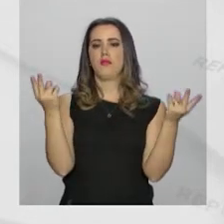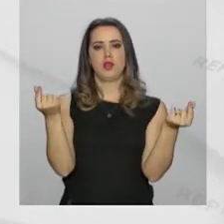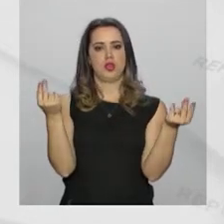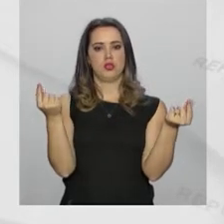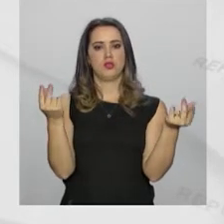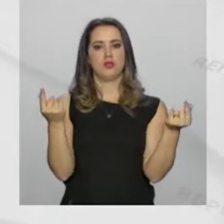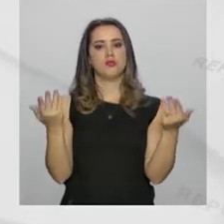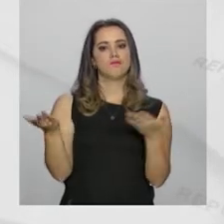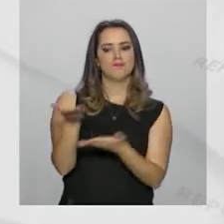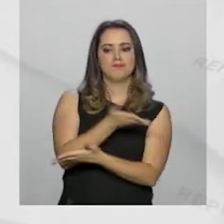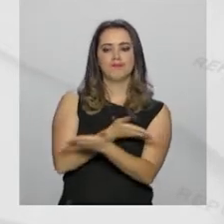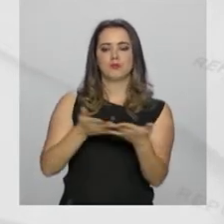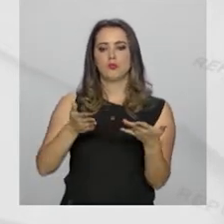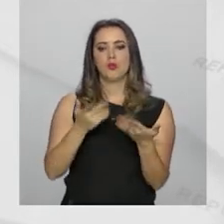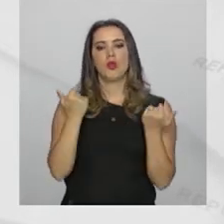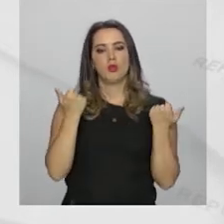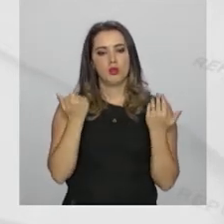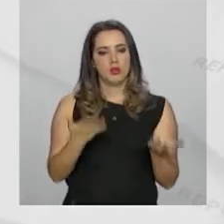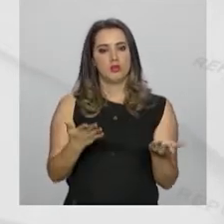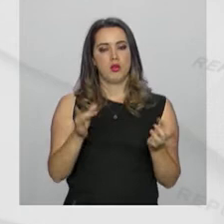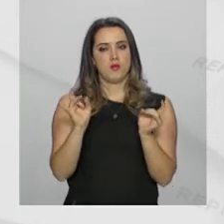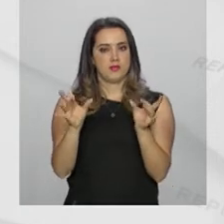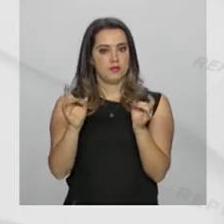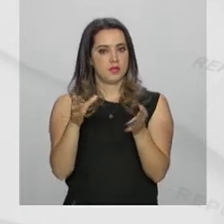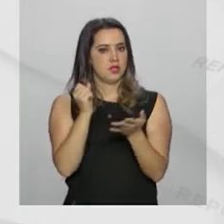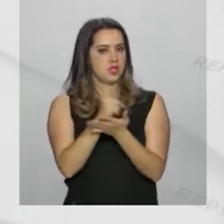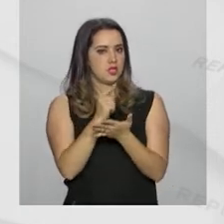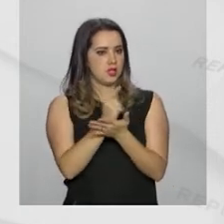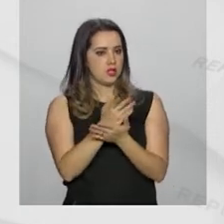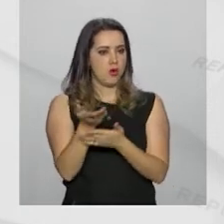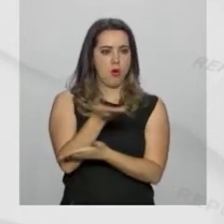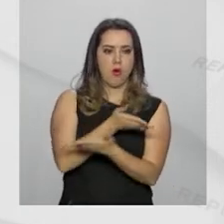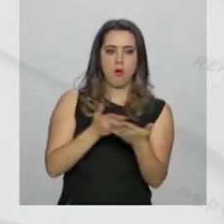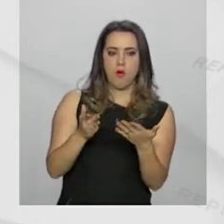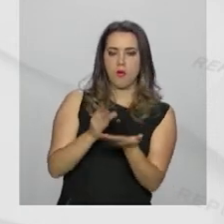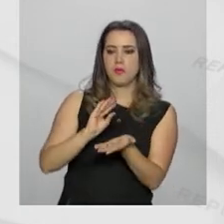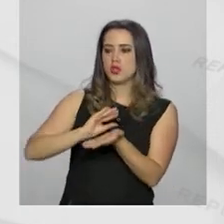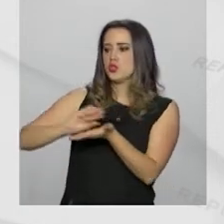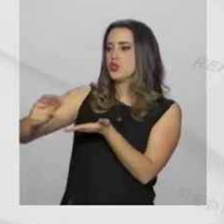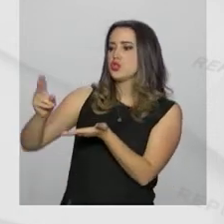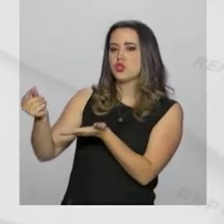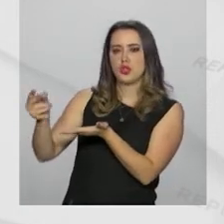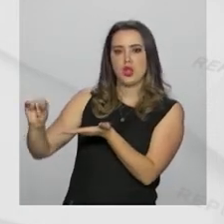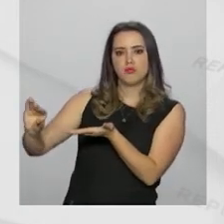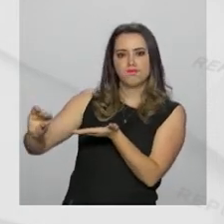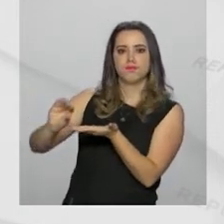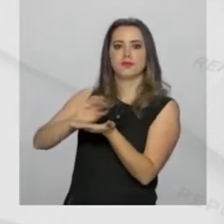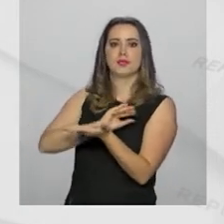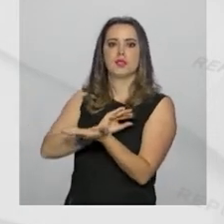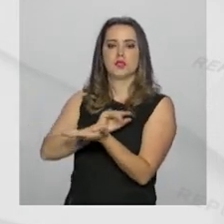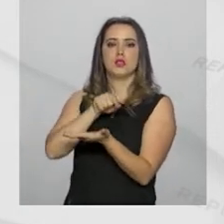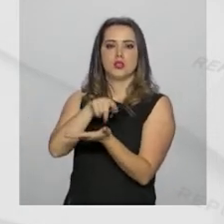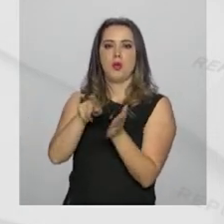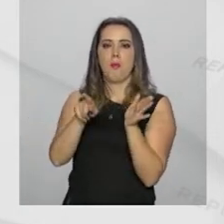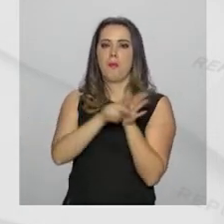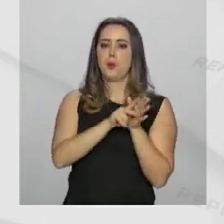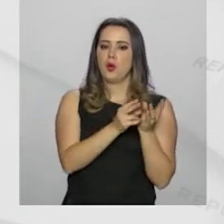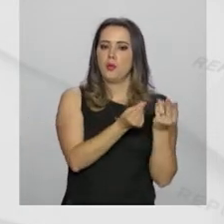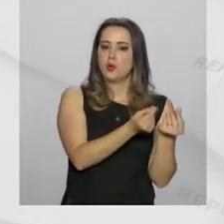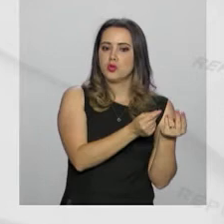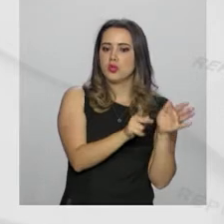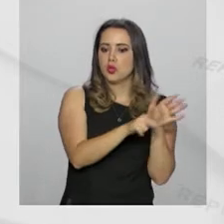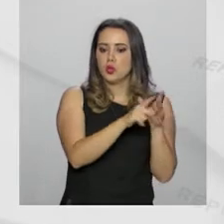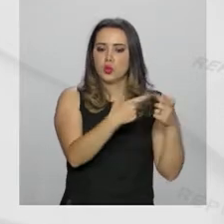paraguaios. Assim, as transações comerciais, como transferências bancárias ou pagamentos por serviços e produtos,